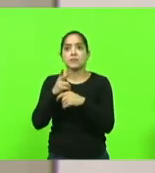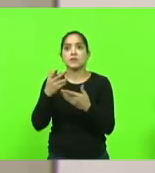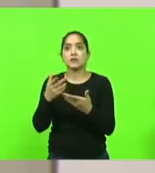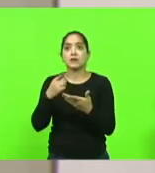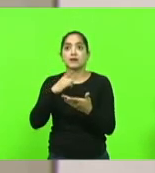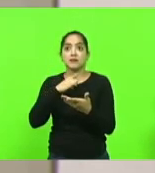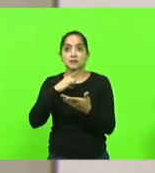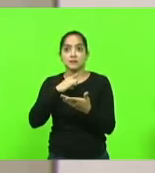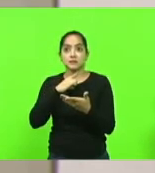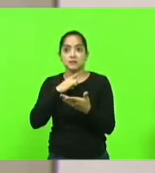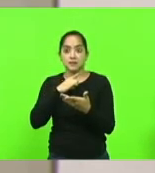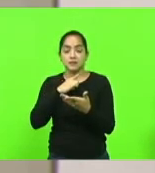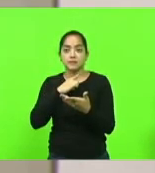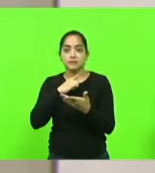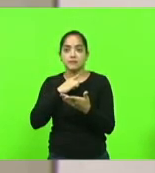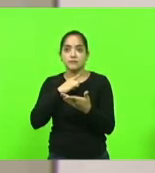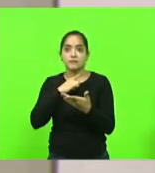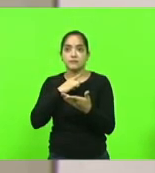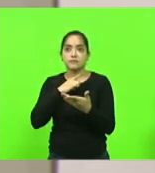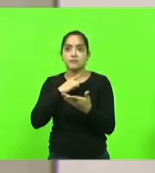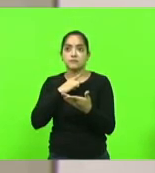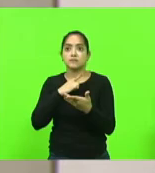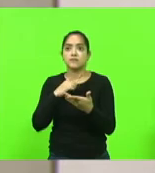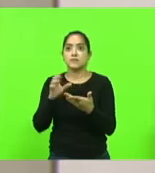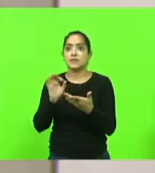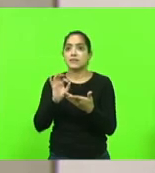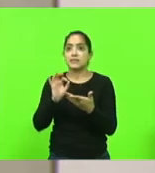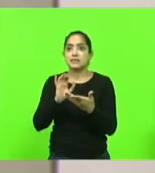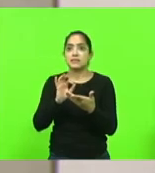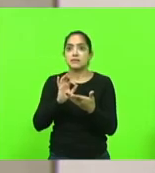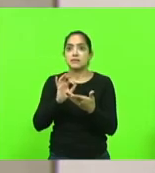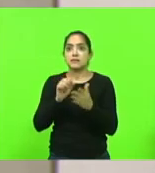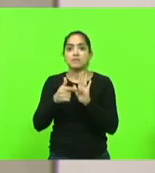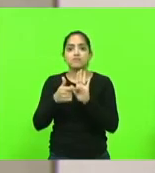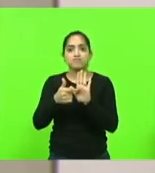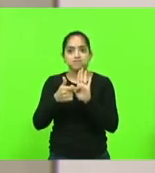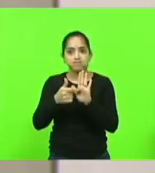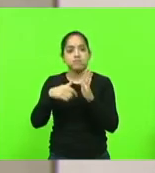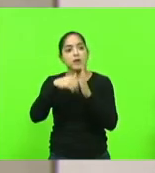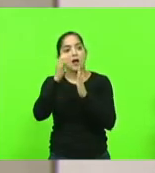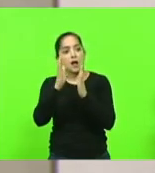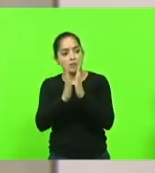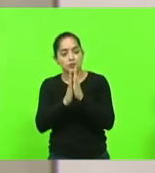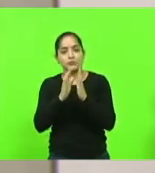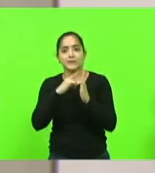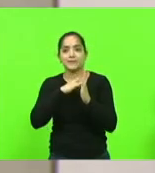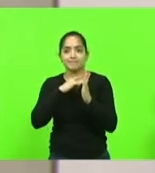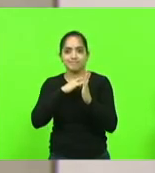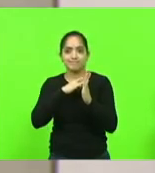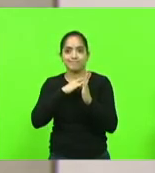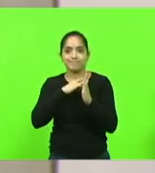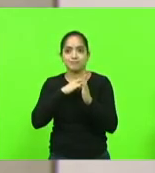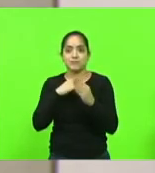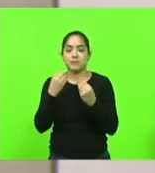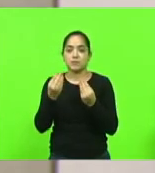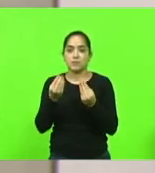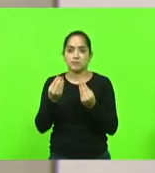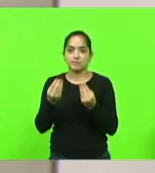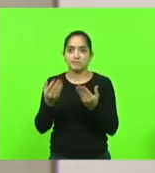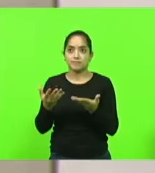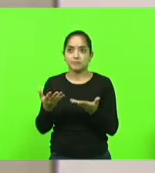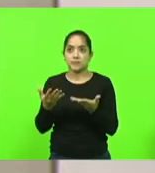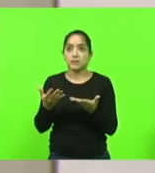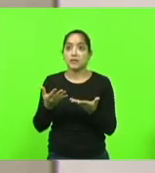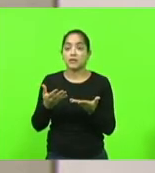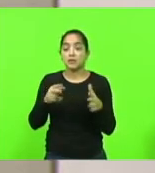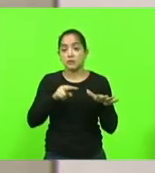caça-níquel, sem a devida sinalização, aplicando as multas naquele trecho. É o absurdo que nós chegamos, né? Então, na